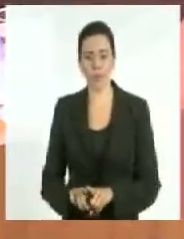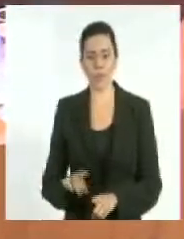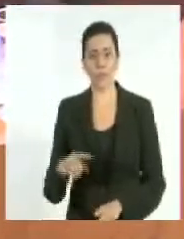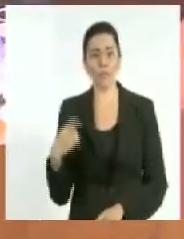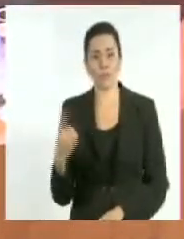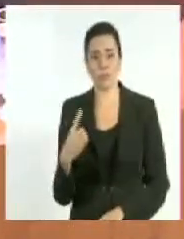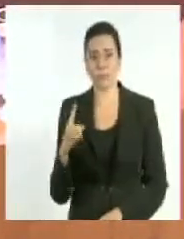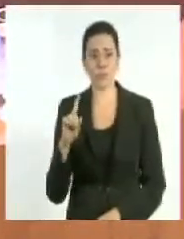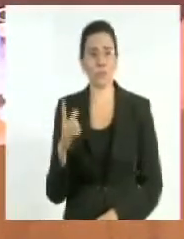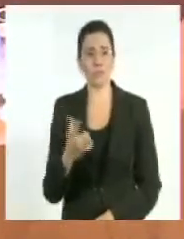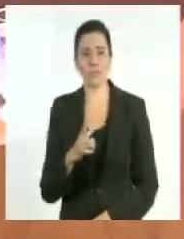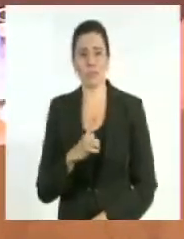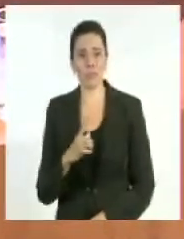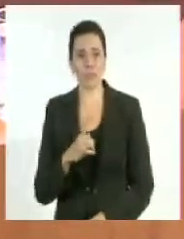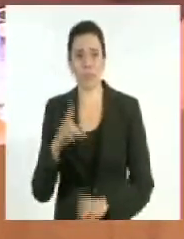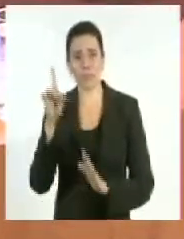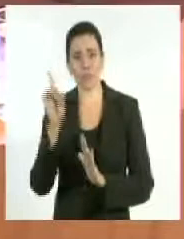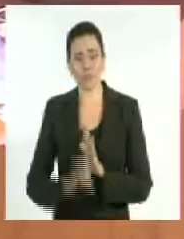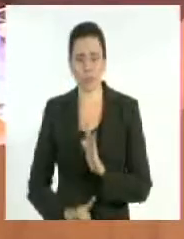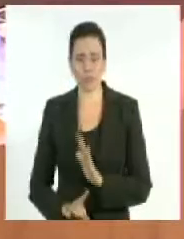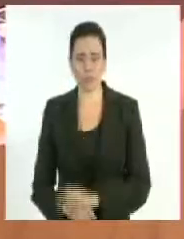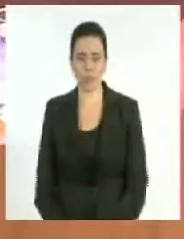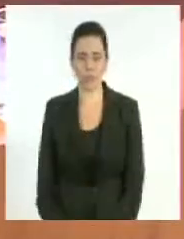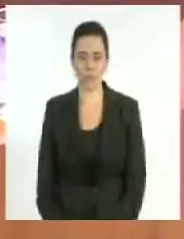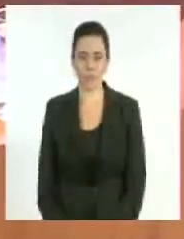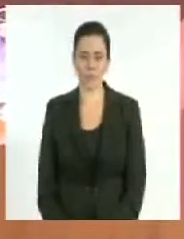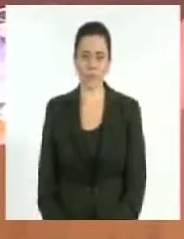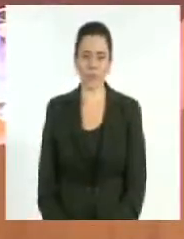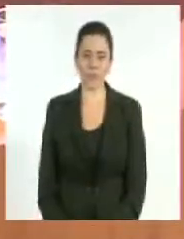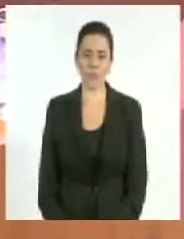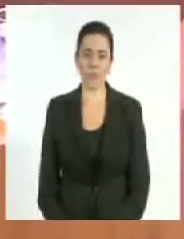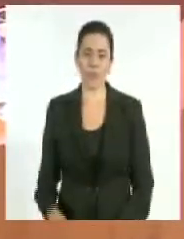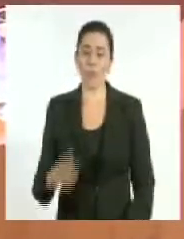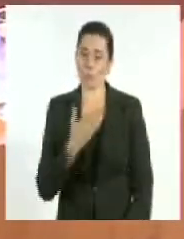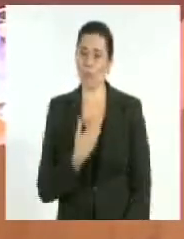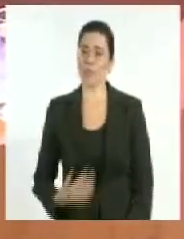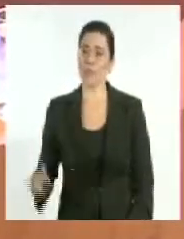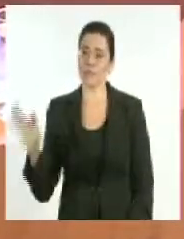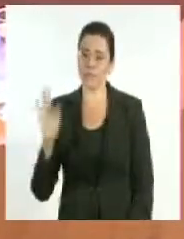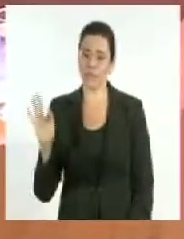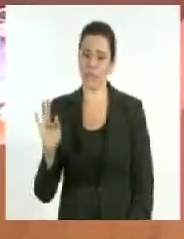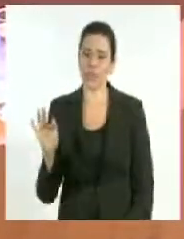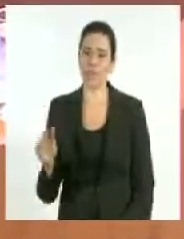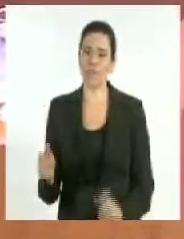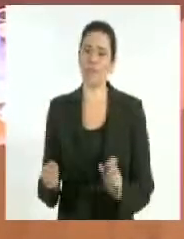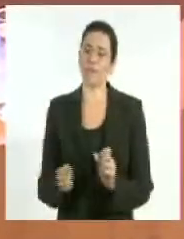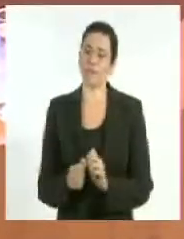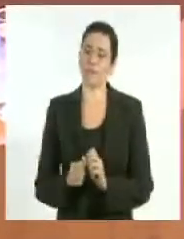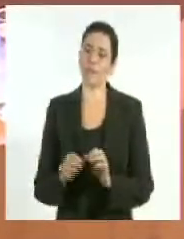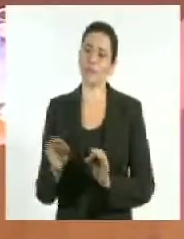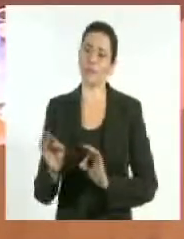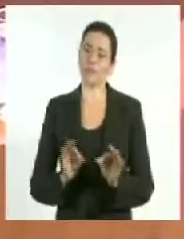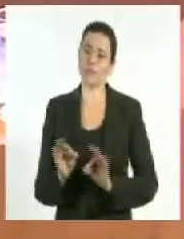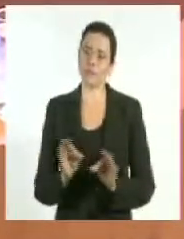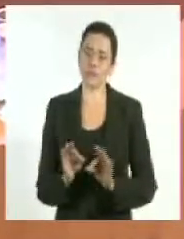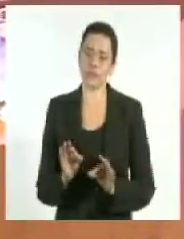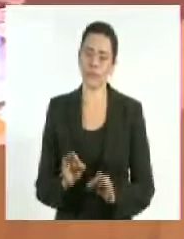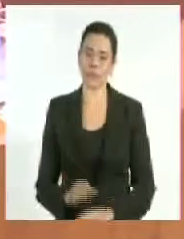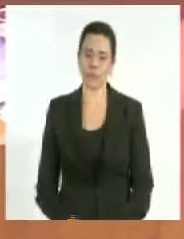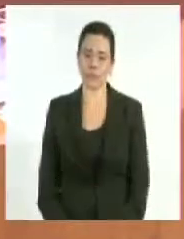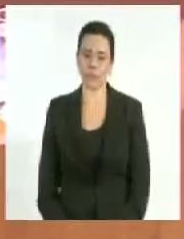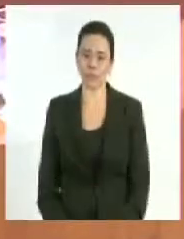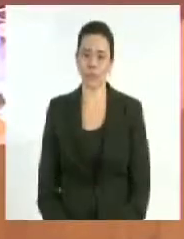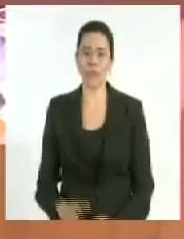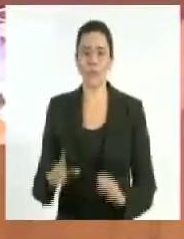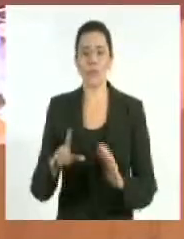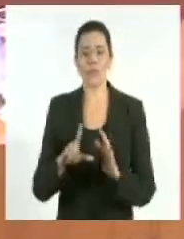governo federal, querendo incentivar as importações, fez com o chapéu alheio, deputado Glaubert. É a Lei